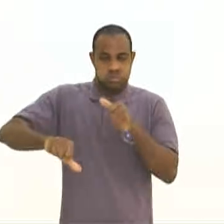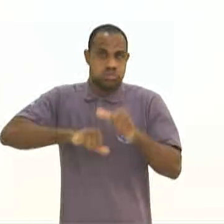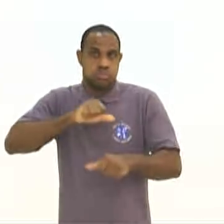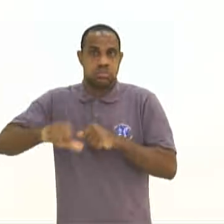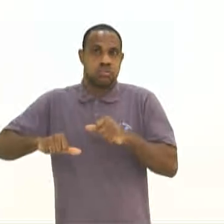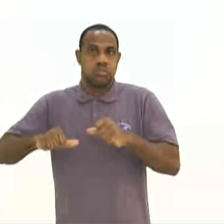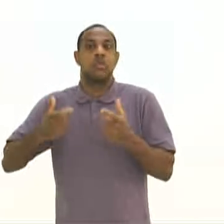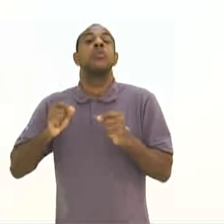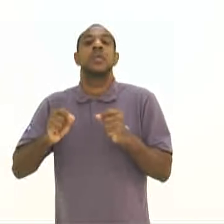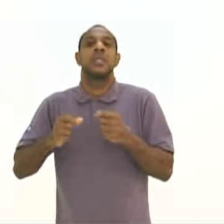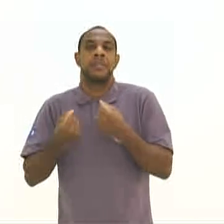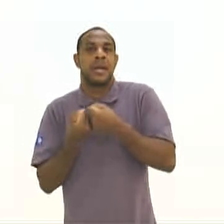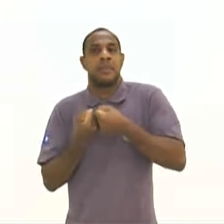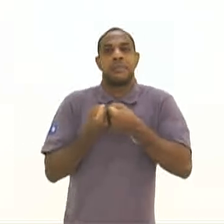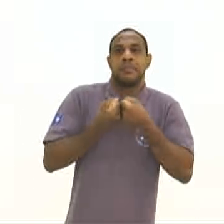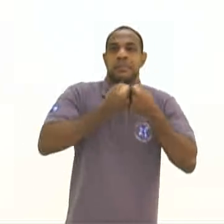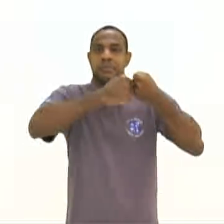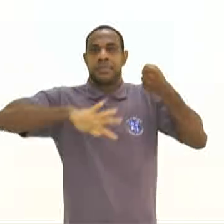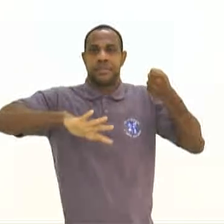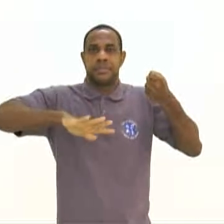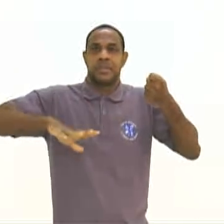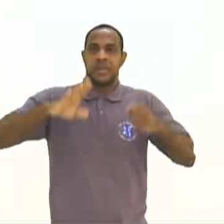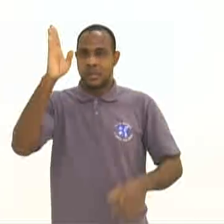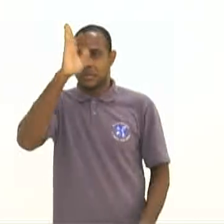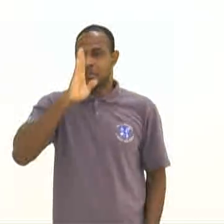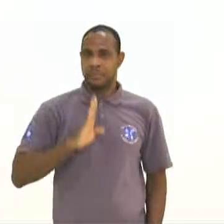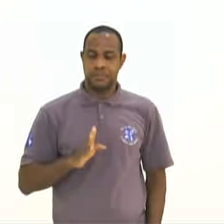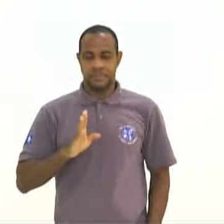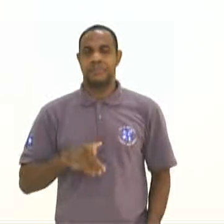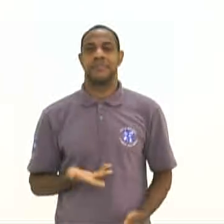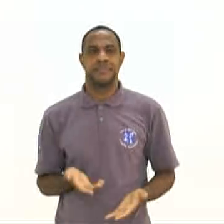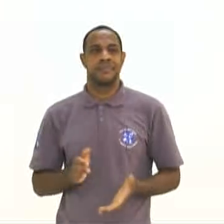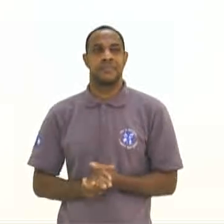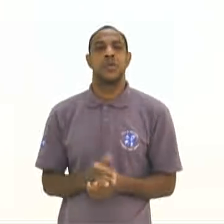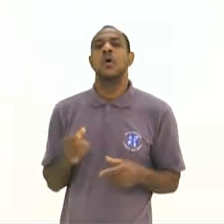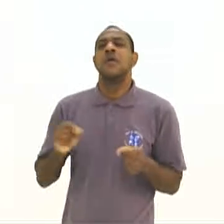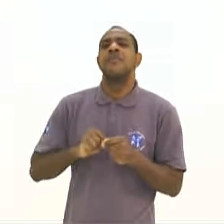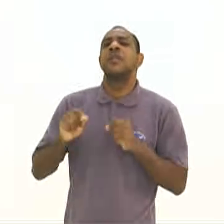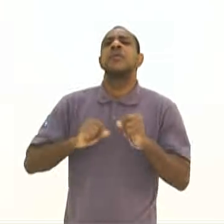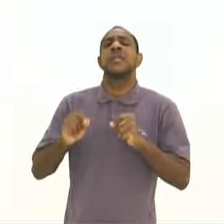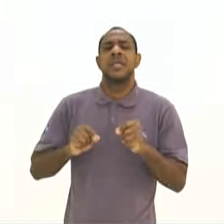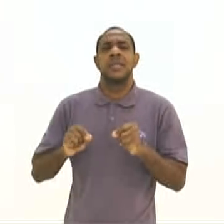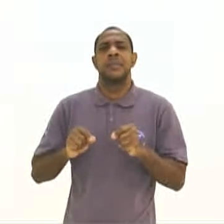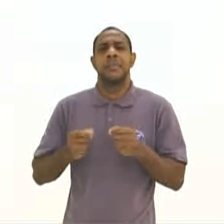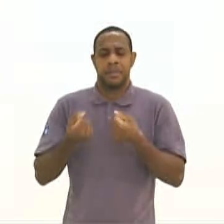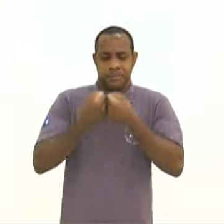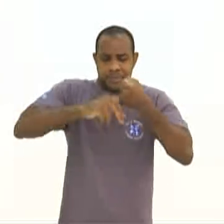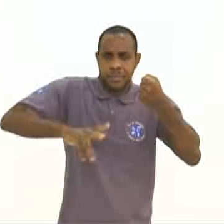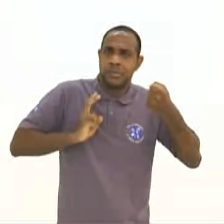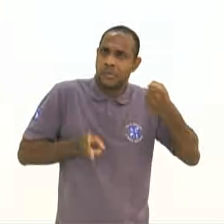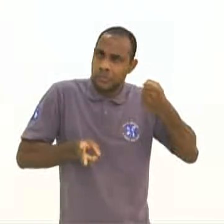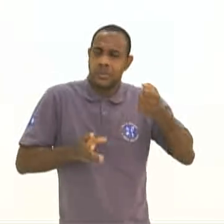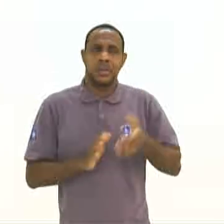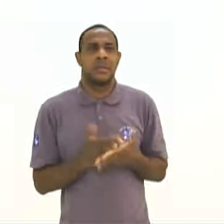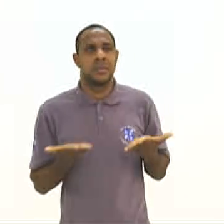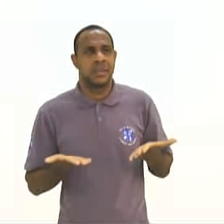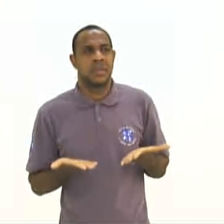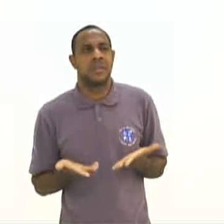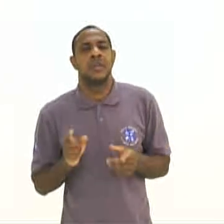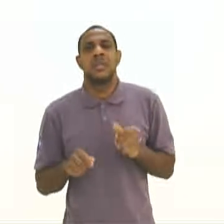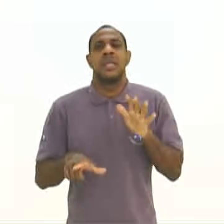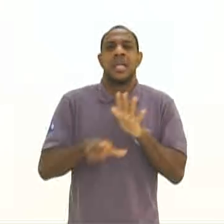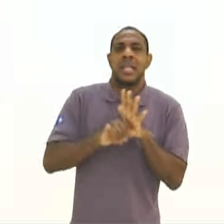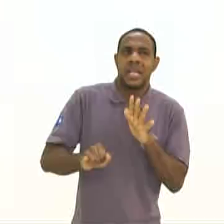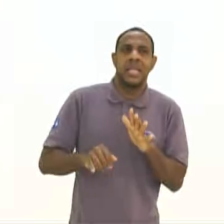para a redemocratização do país. O que ele fez aí para garantir essa transição? Importantes medidas como lei